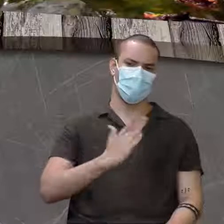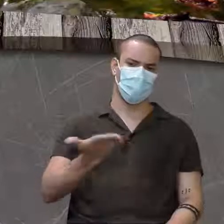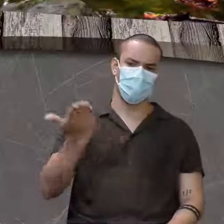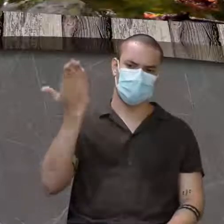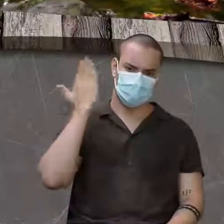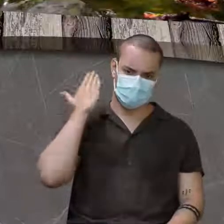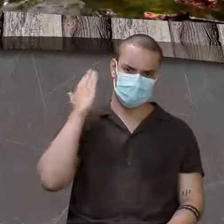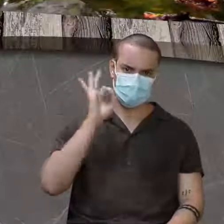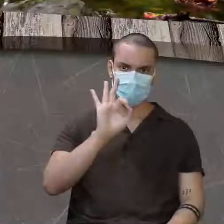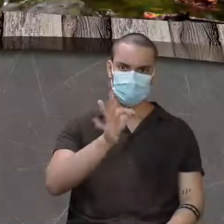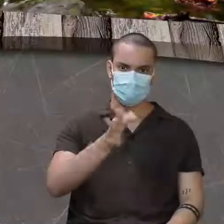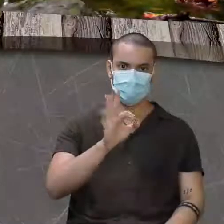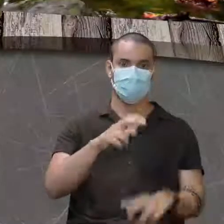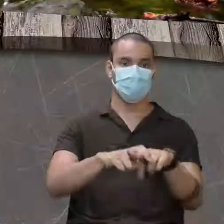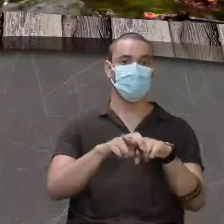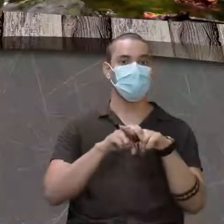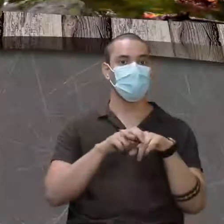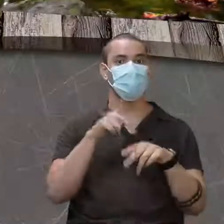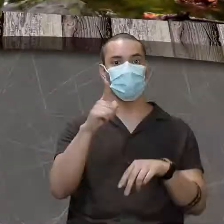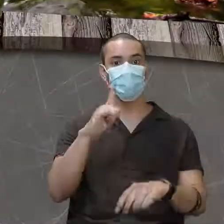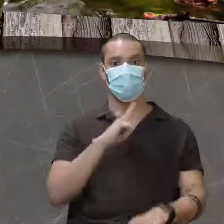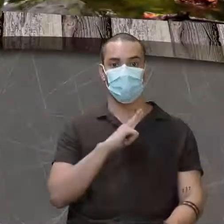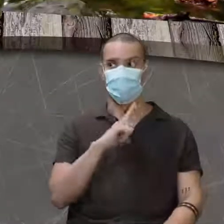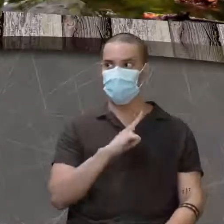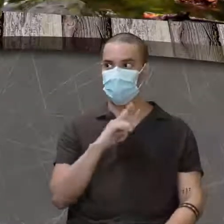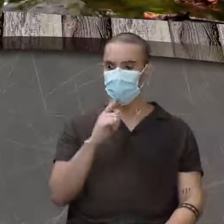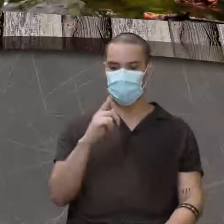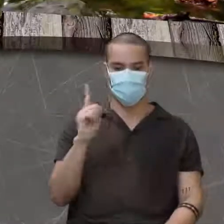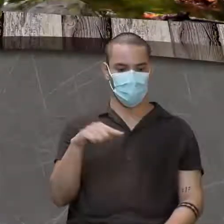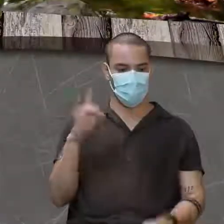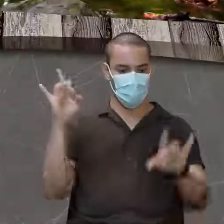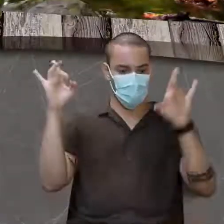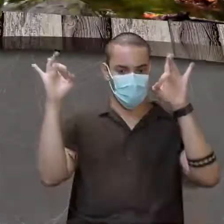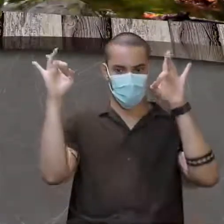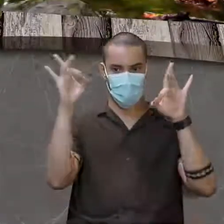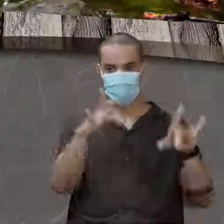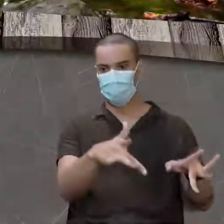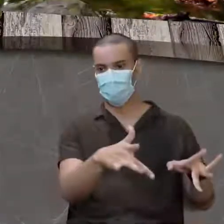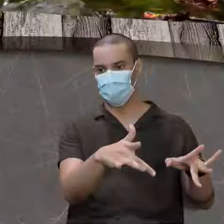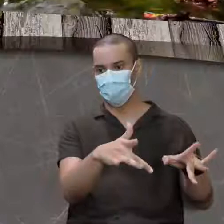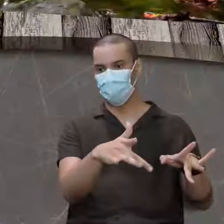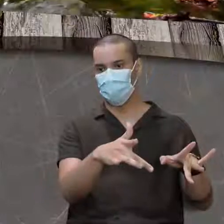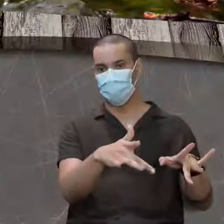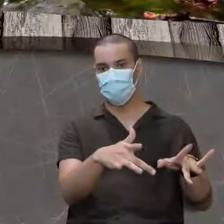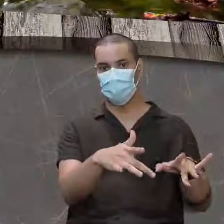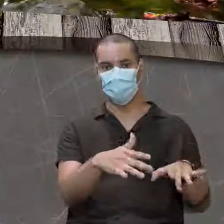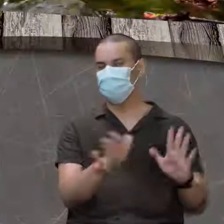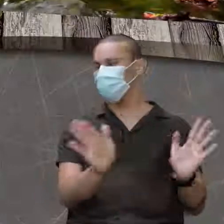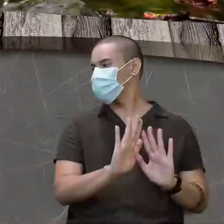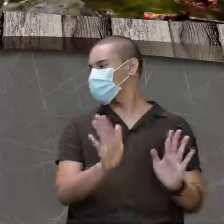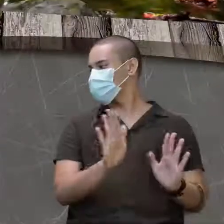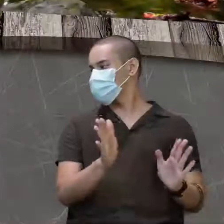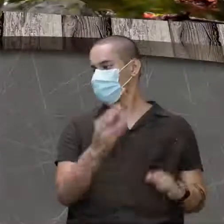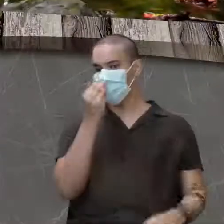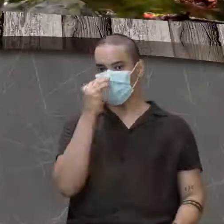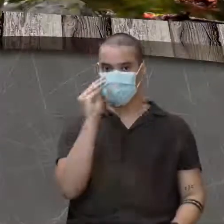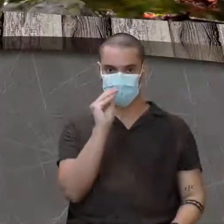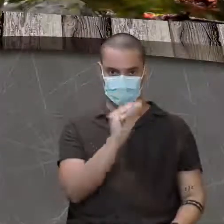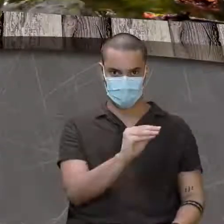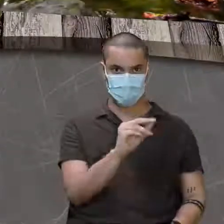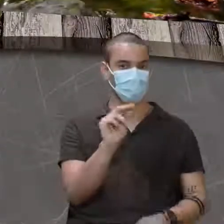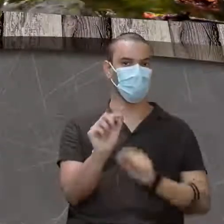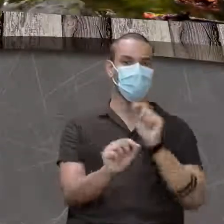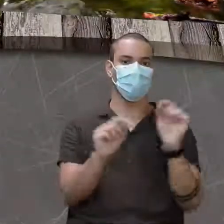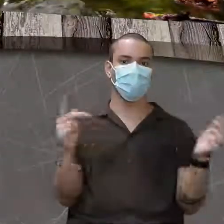isso? Então, quando você abandona essas áreas, deixa de fazer o plantio nessas